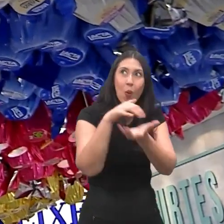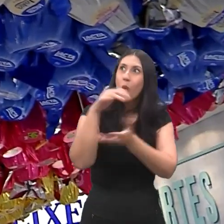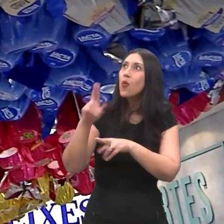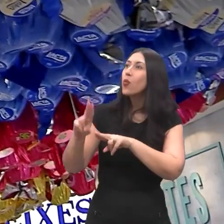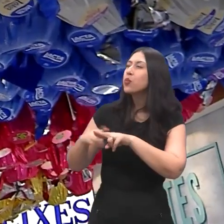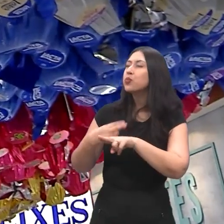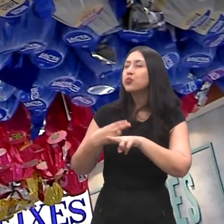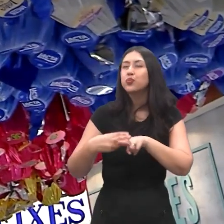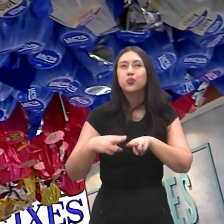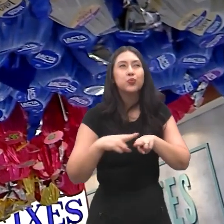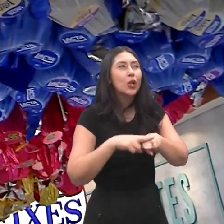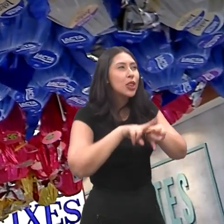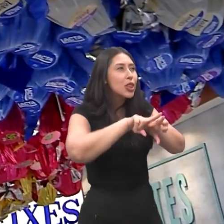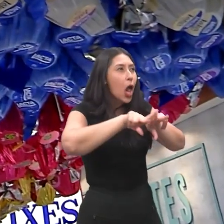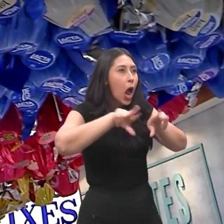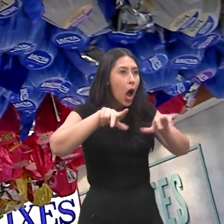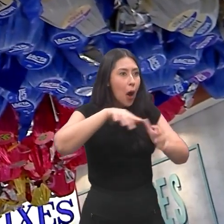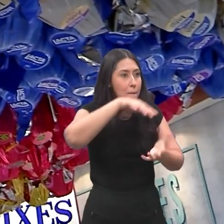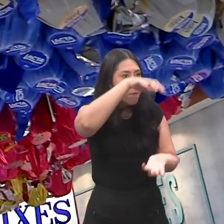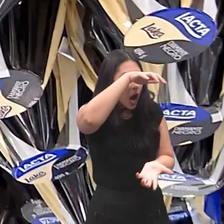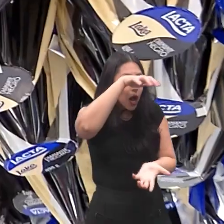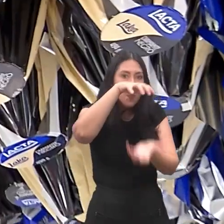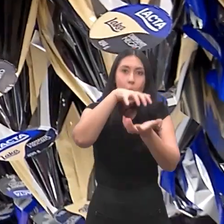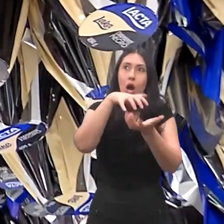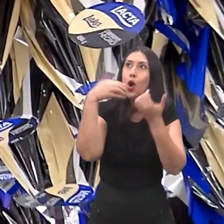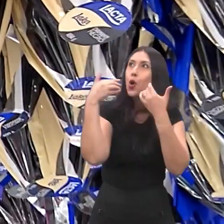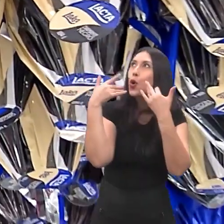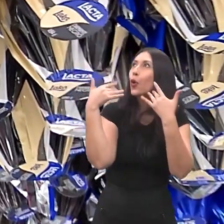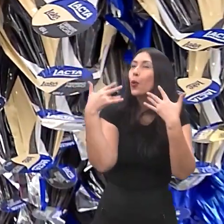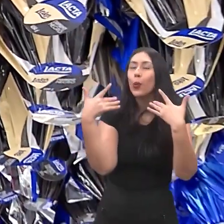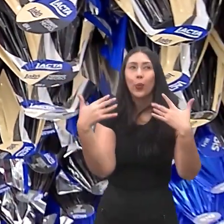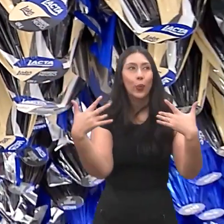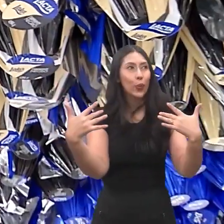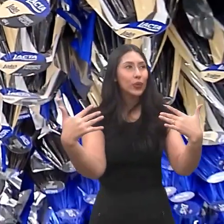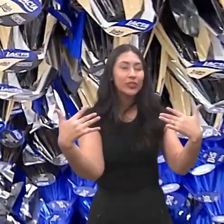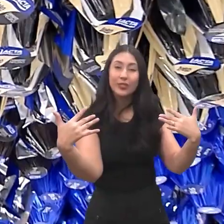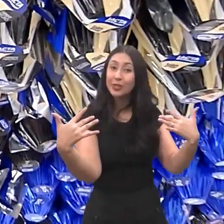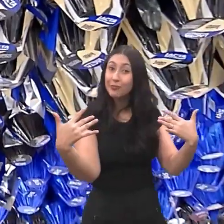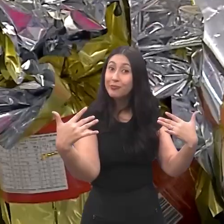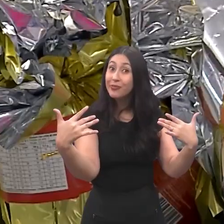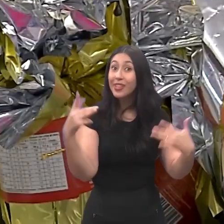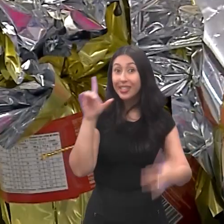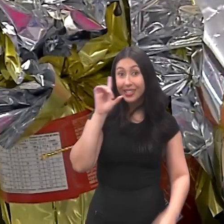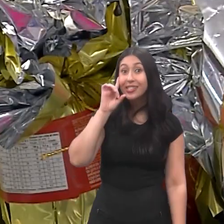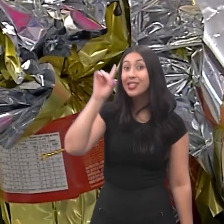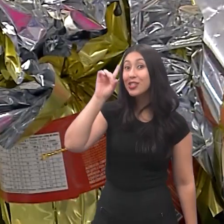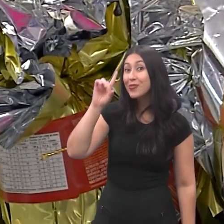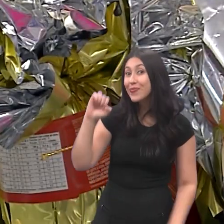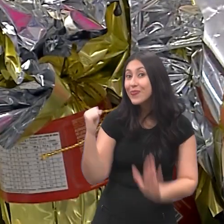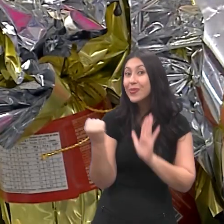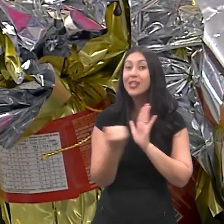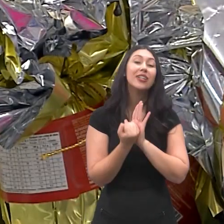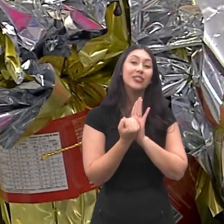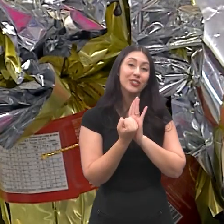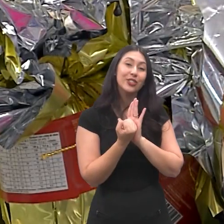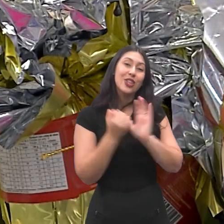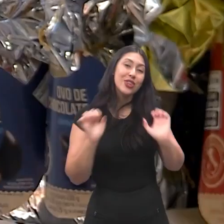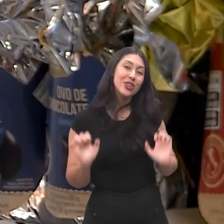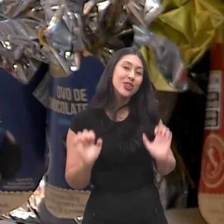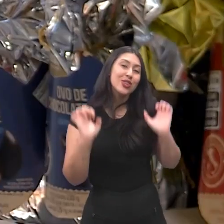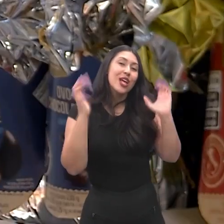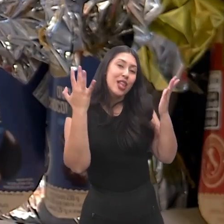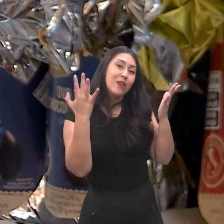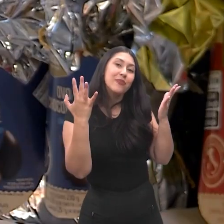de ovos e chocolates de diferentes tamanhos, colorindo os mercados e lojas. Essa data tão marcante,